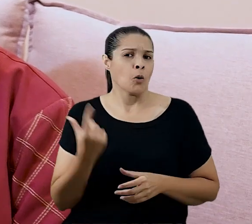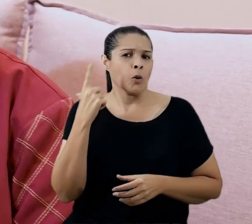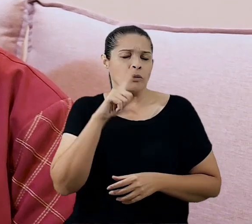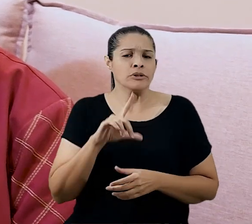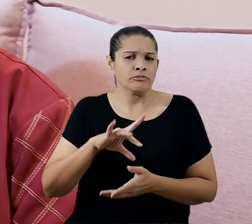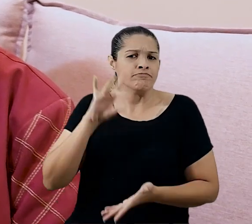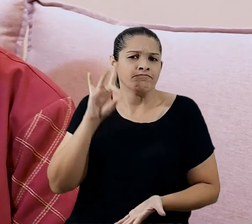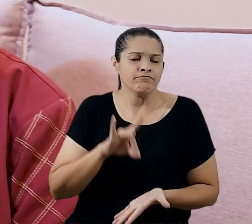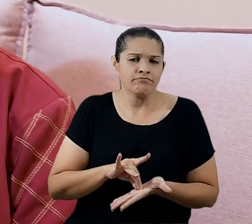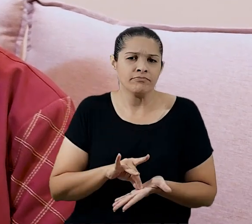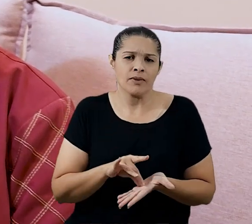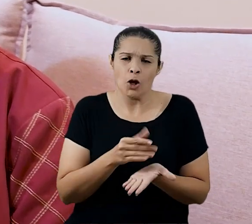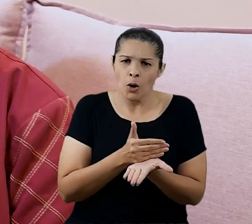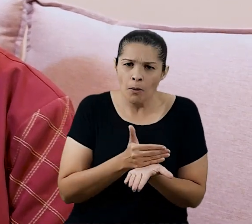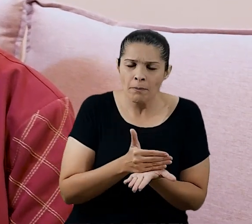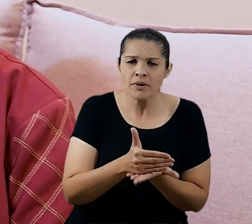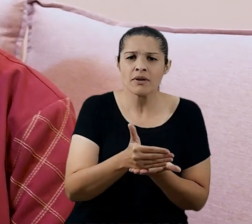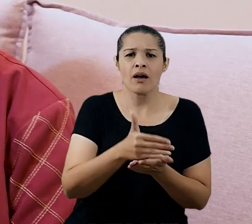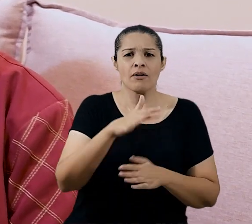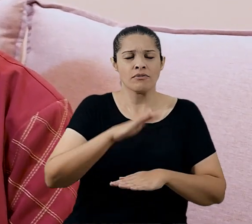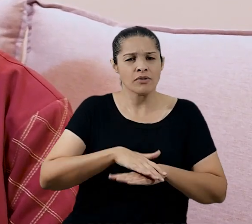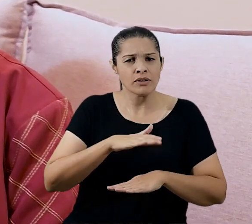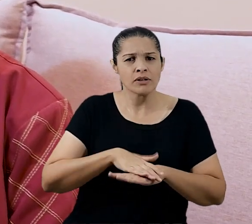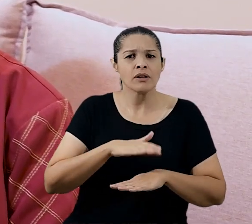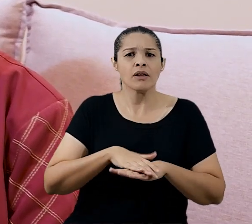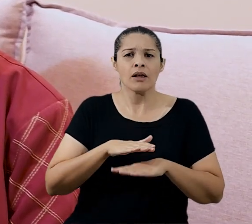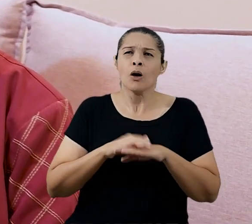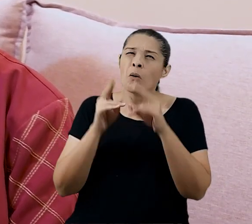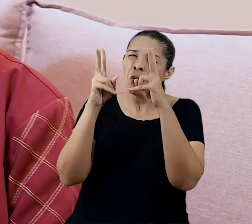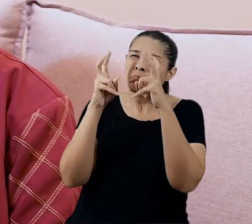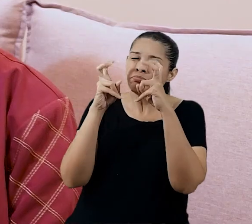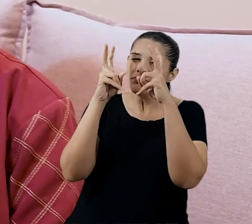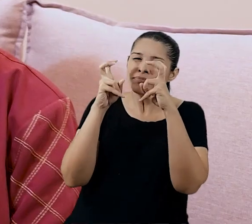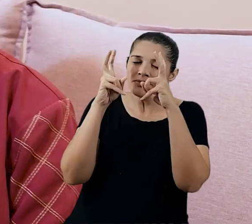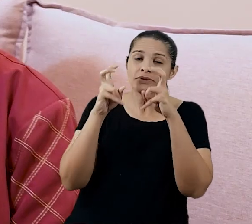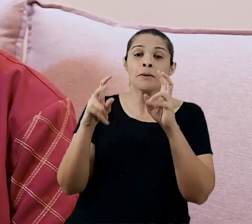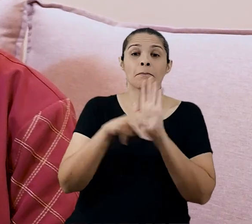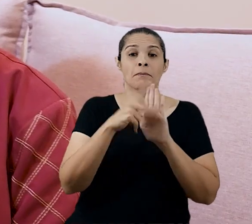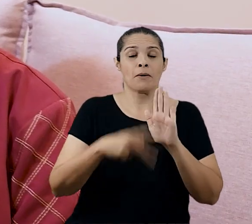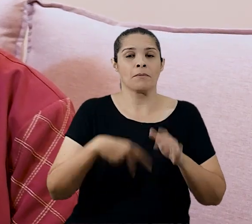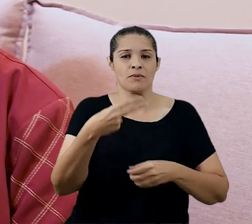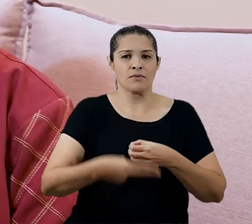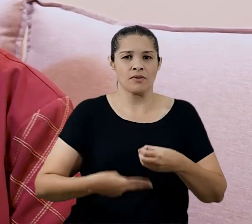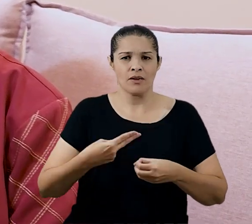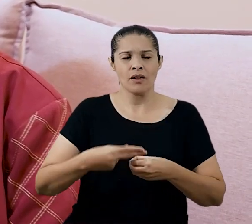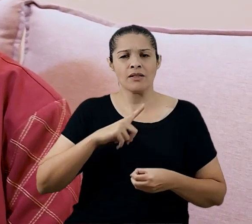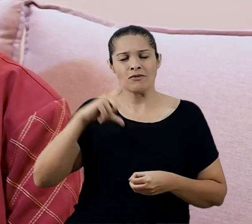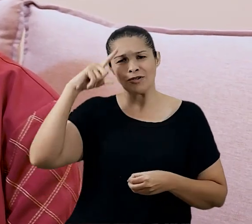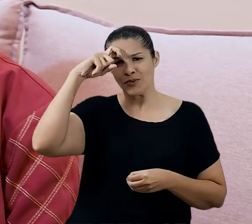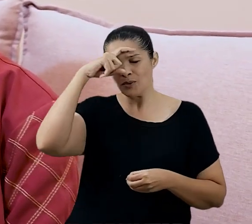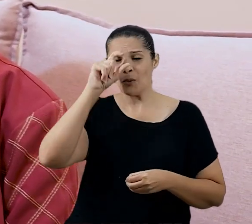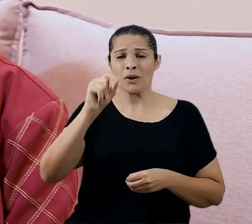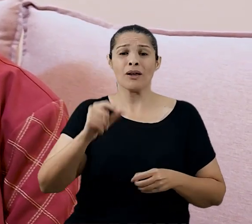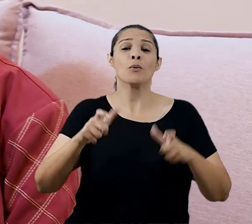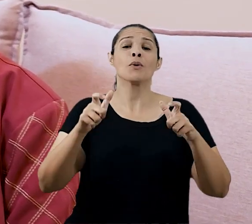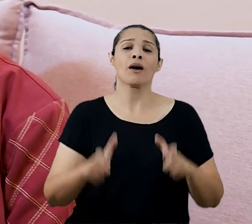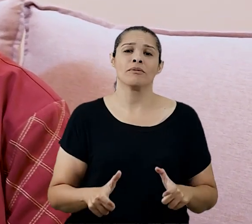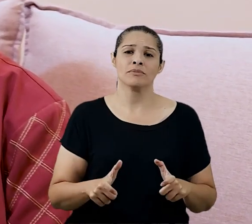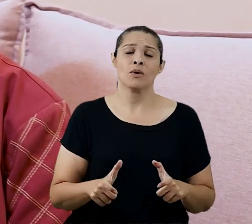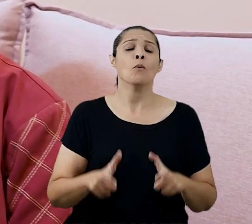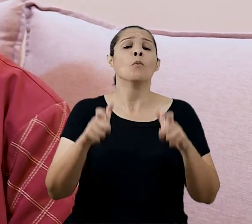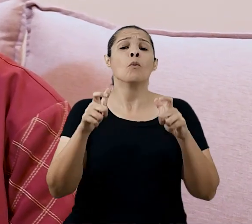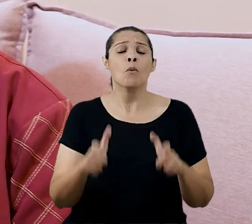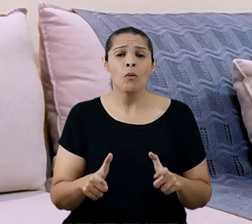efetivamente implantar o observatório no campus da Unesp, a maior dificuldade foi o espaço físico, onde colocar